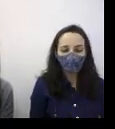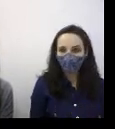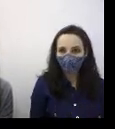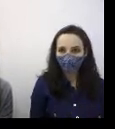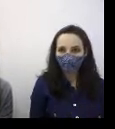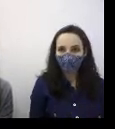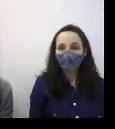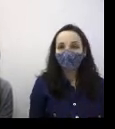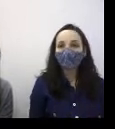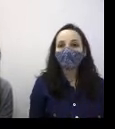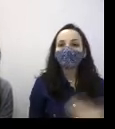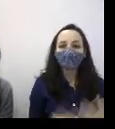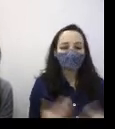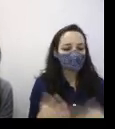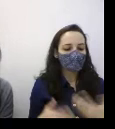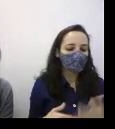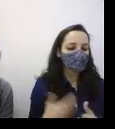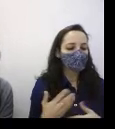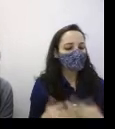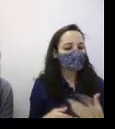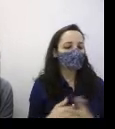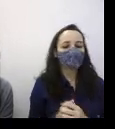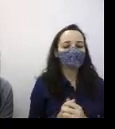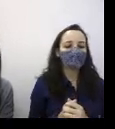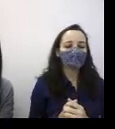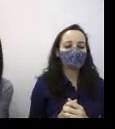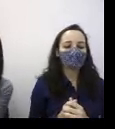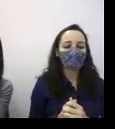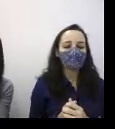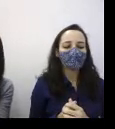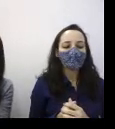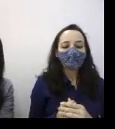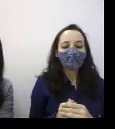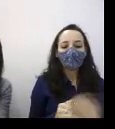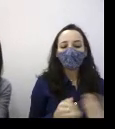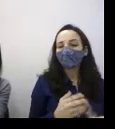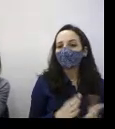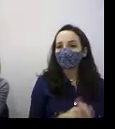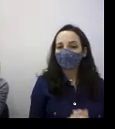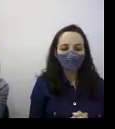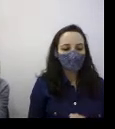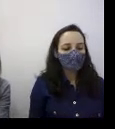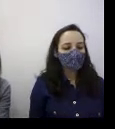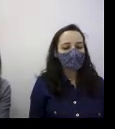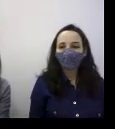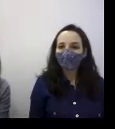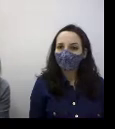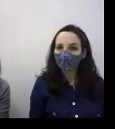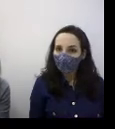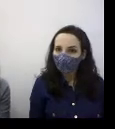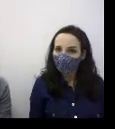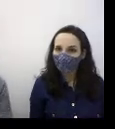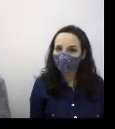a raiva. E conforme as decisões ali, os acontecimentos da vida, uma ou outra emoção ganha